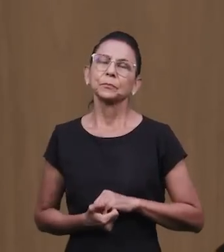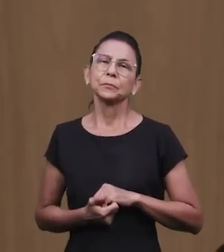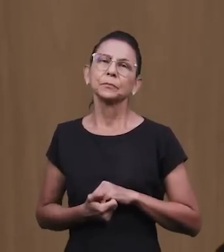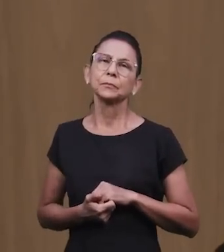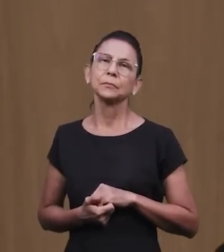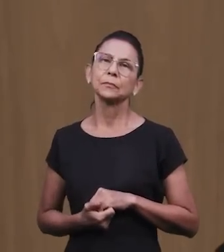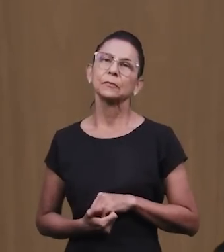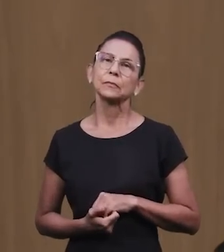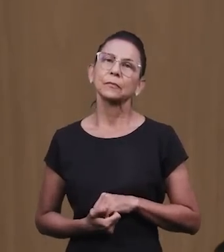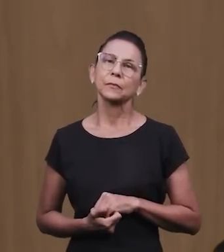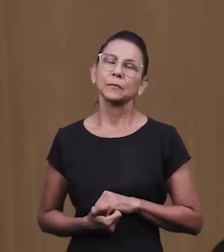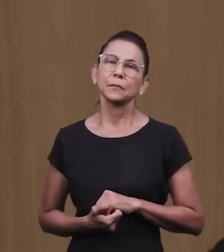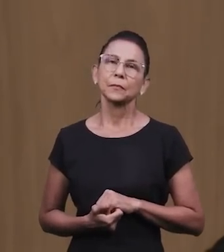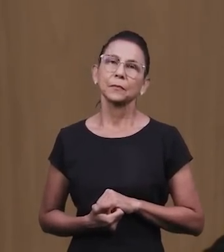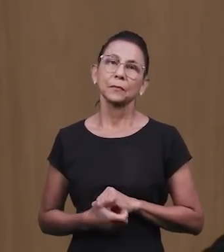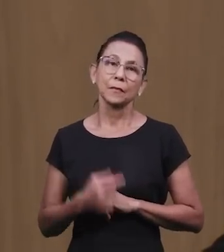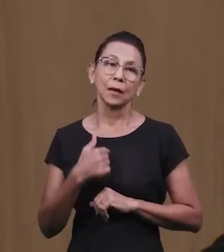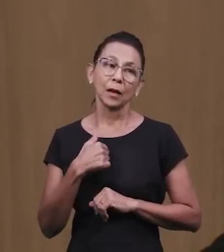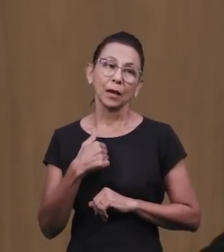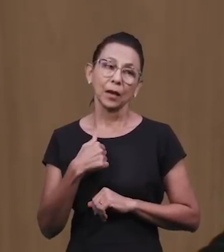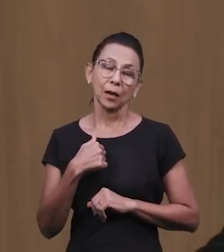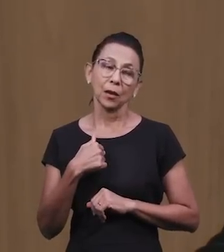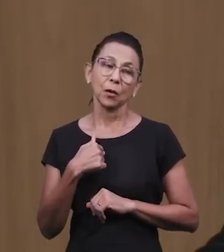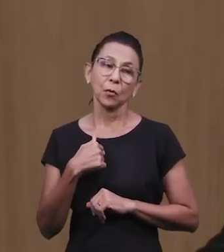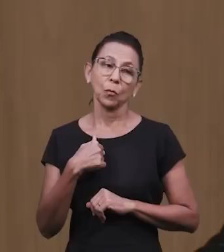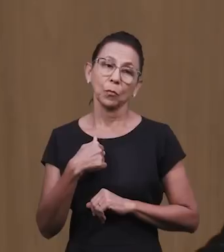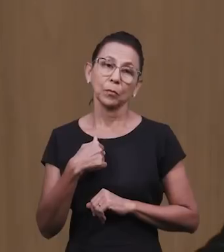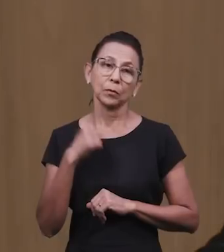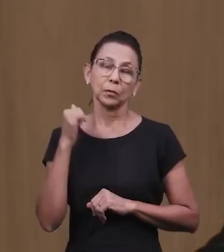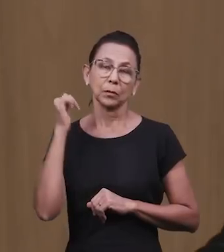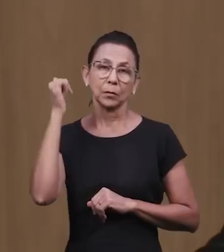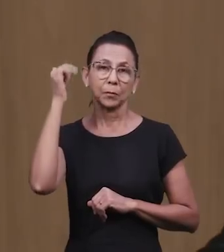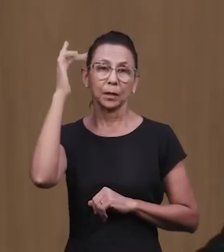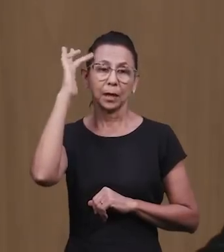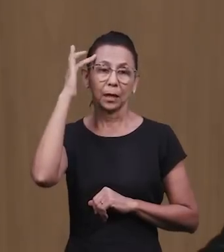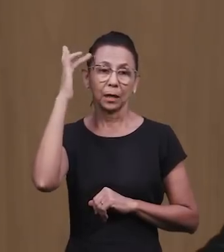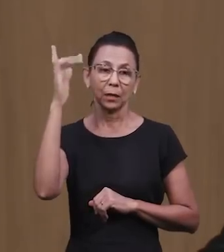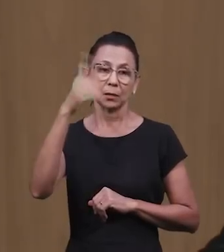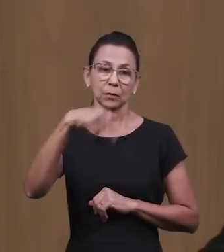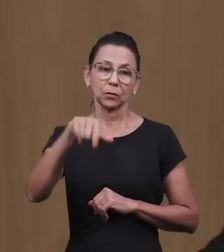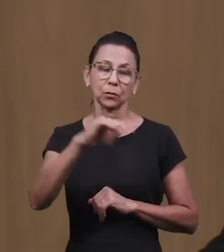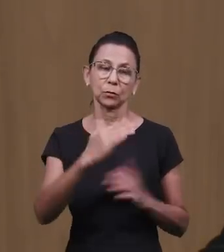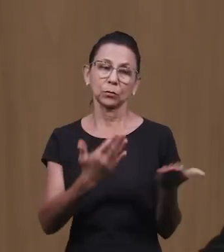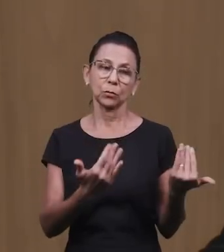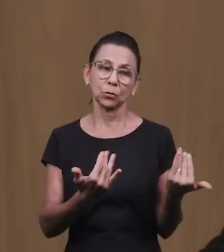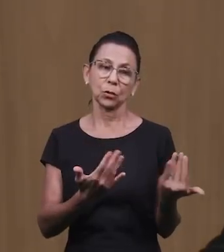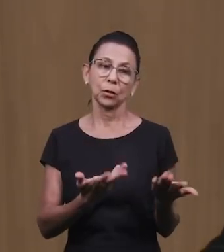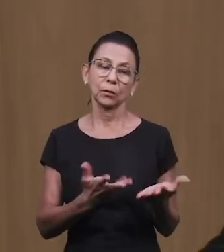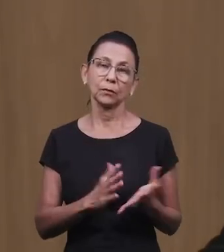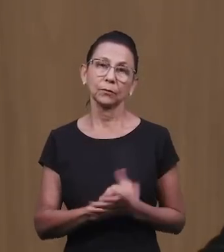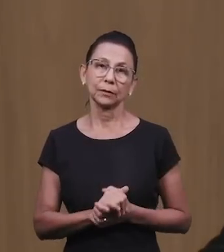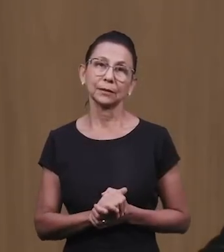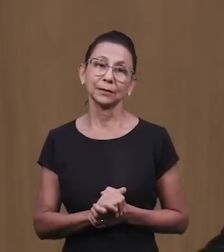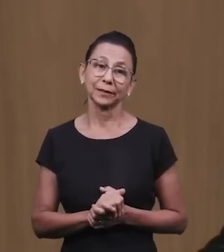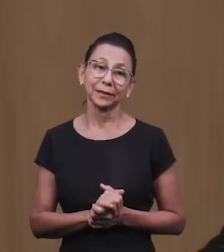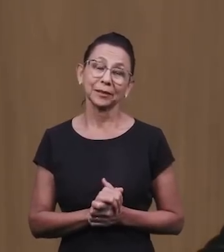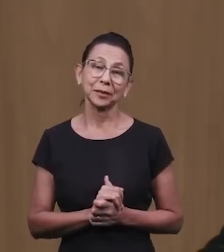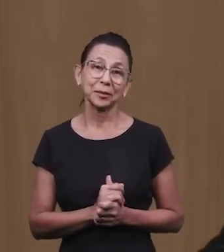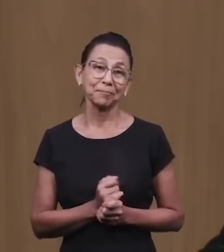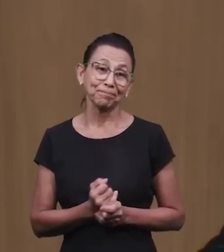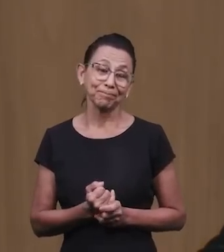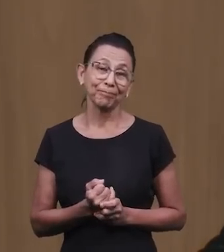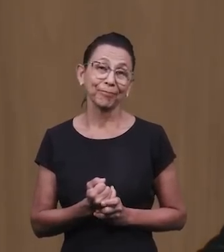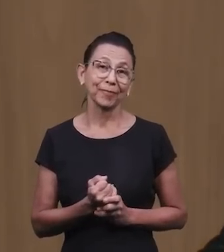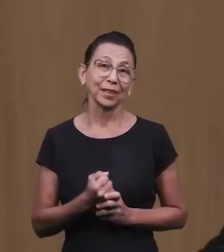sanitárias. E eu, e acredito que todos os jovens aqui, a maioria também, tem a preferência pelas